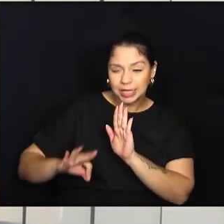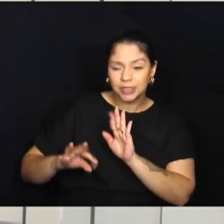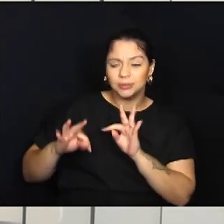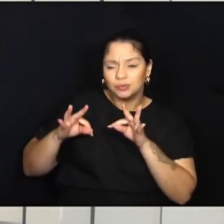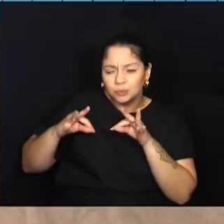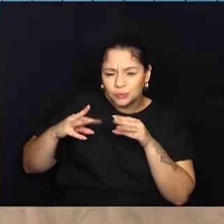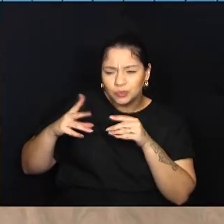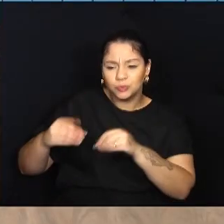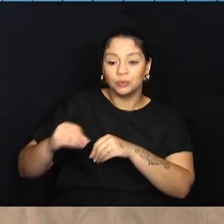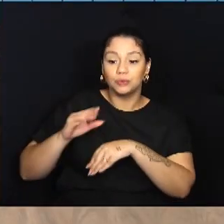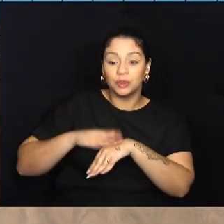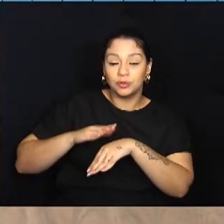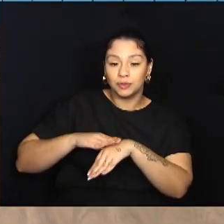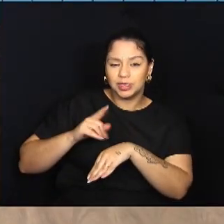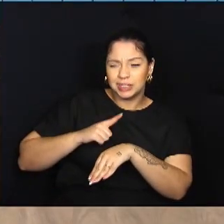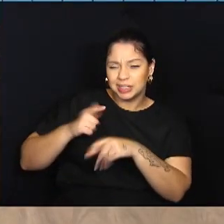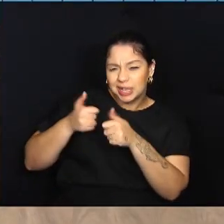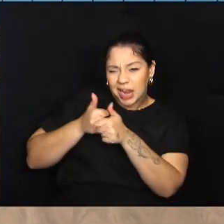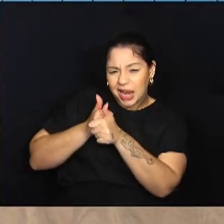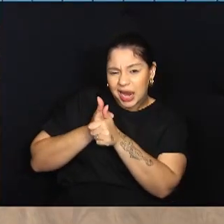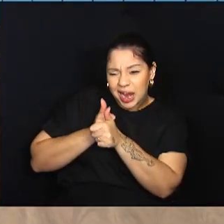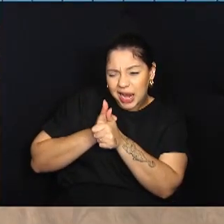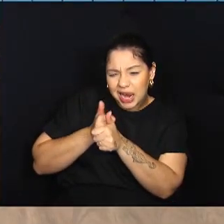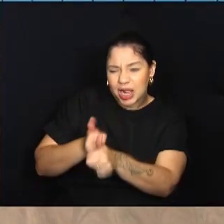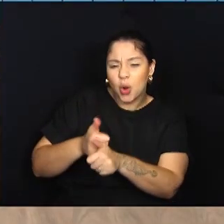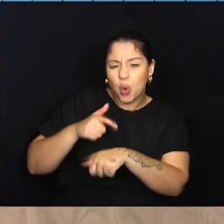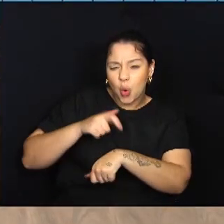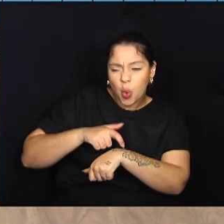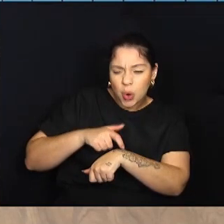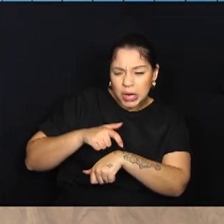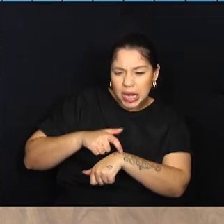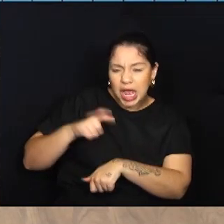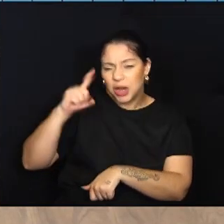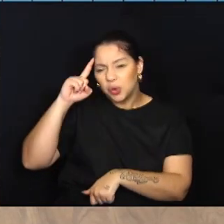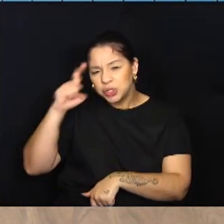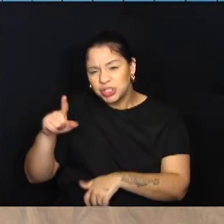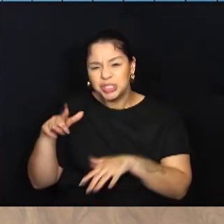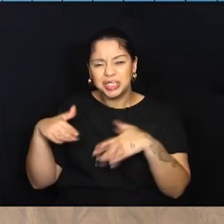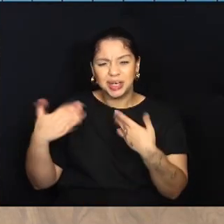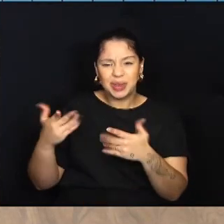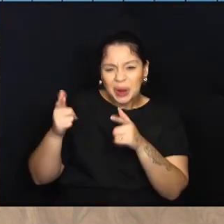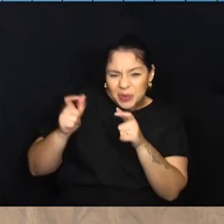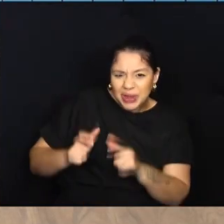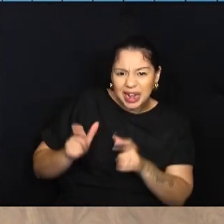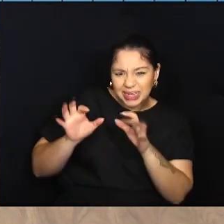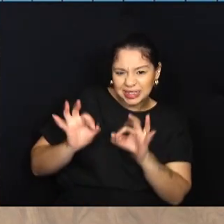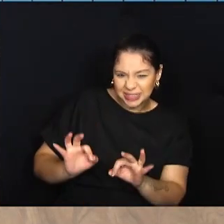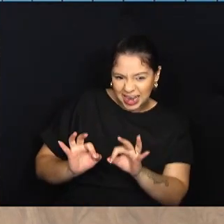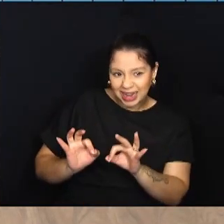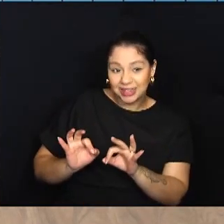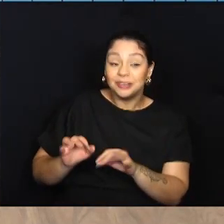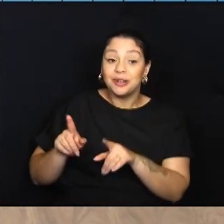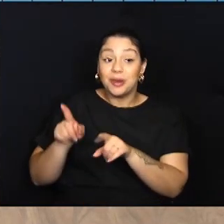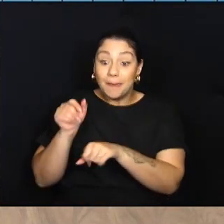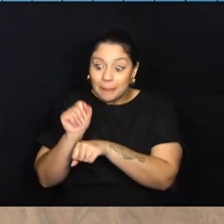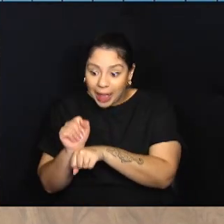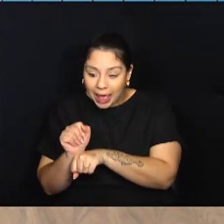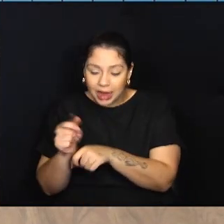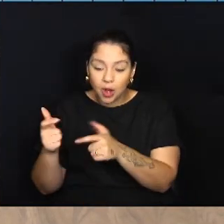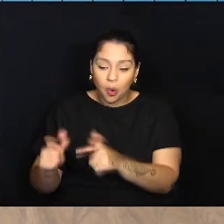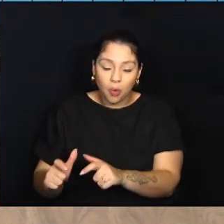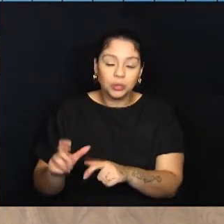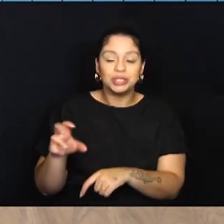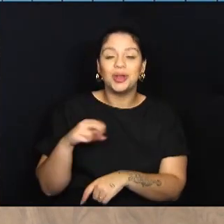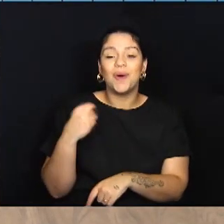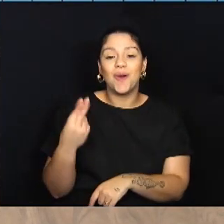vai ser feito e tem que seguir à risca, tem horário, tem dia de qual local, as paradas, ou ao longo do